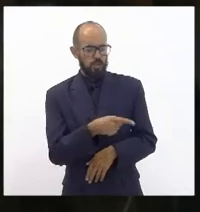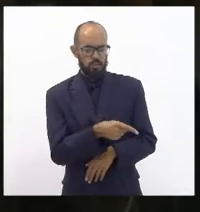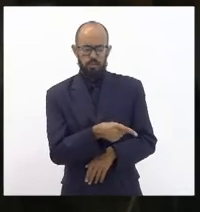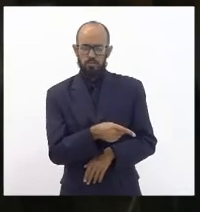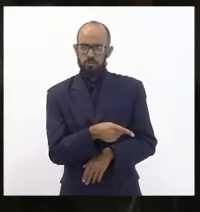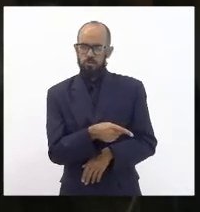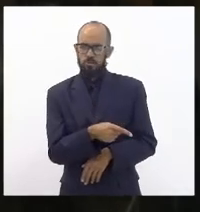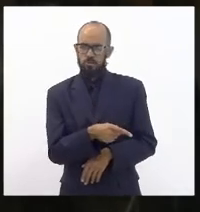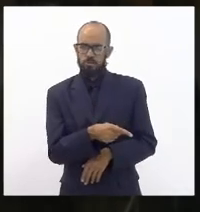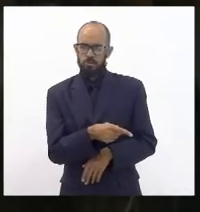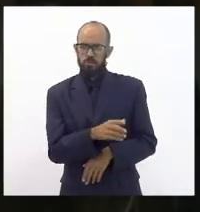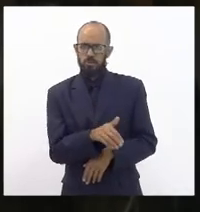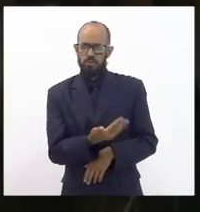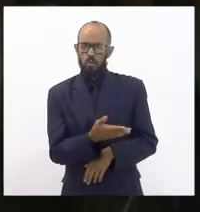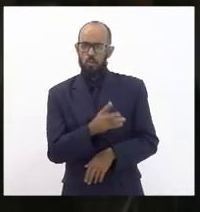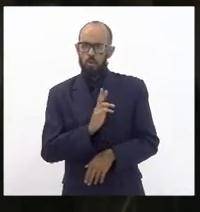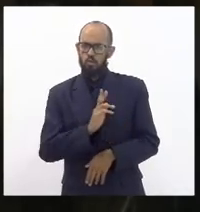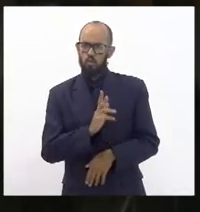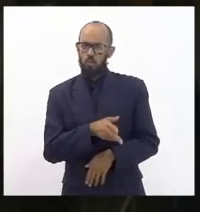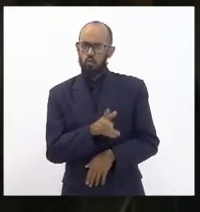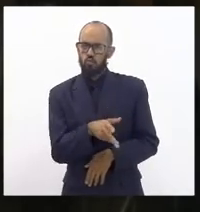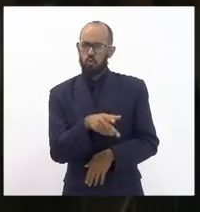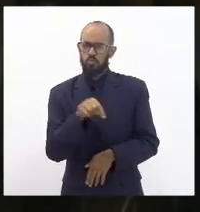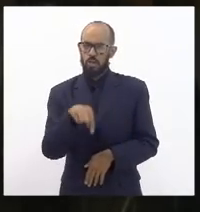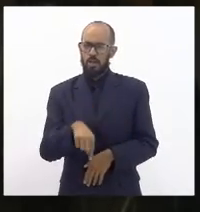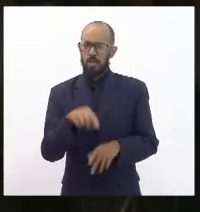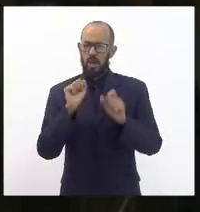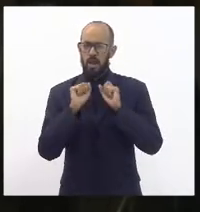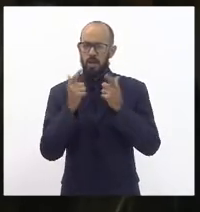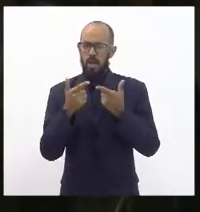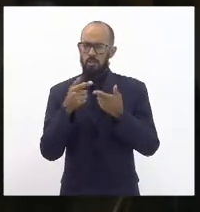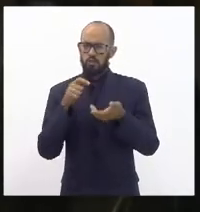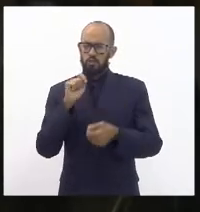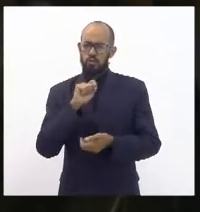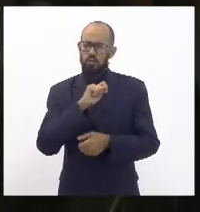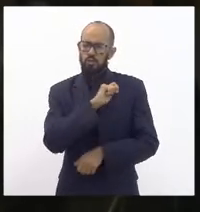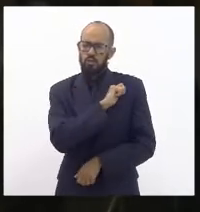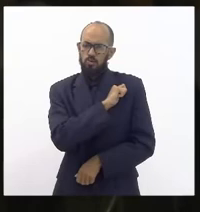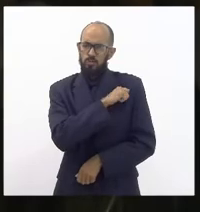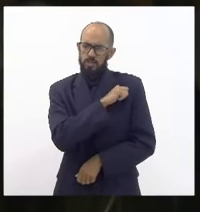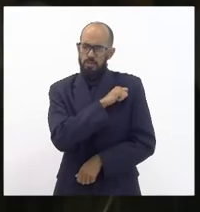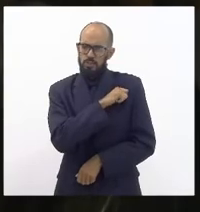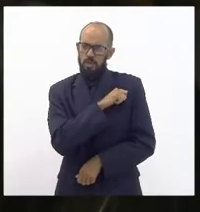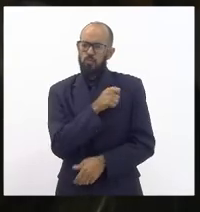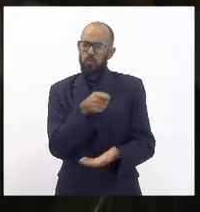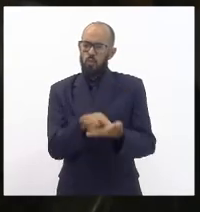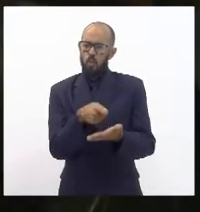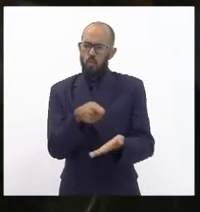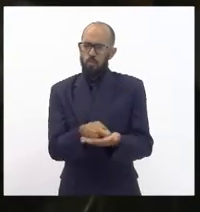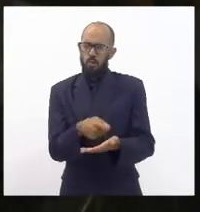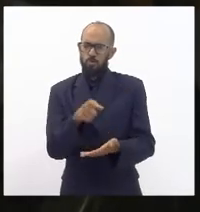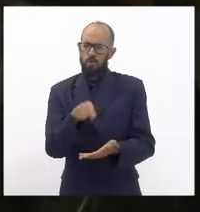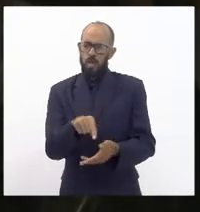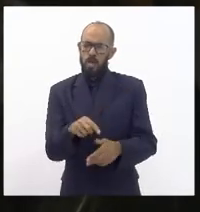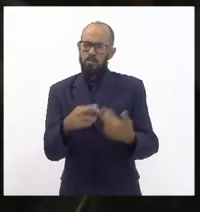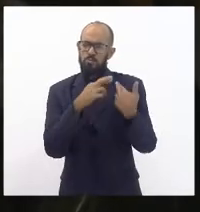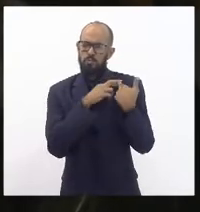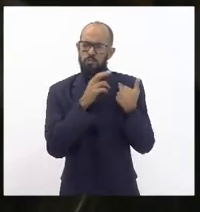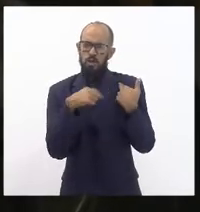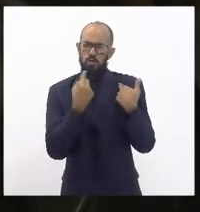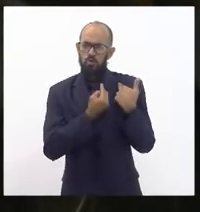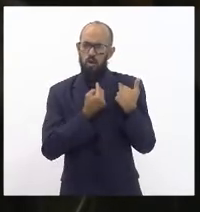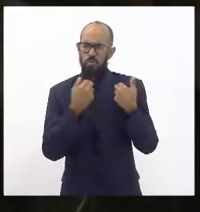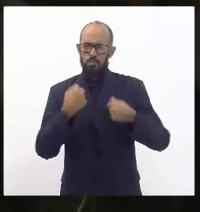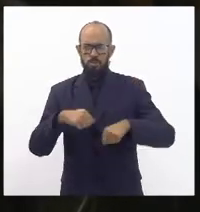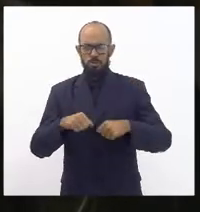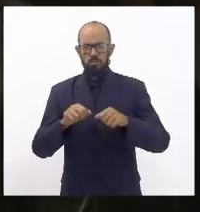então que continuamos aqui nesse Parlamento cobrando e fiscalizando essa é uma das nossas atribuições e